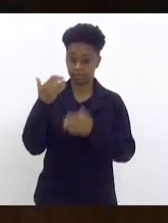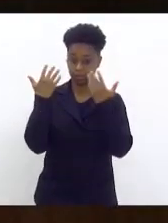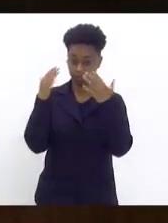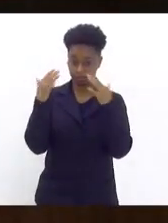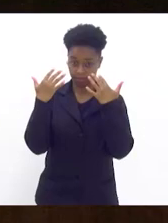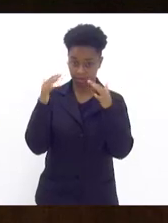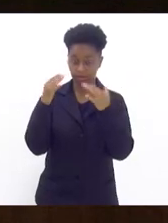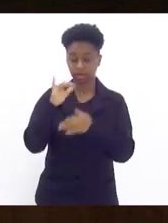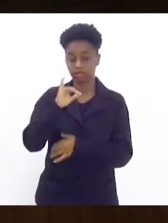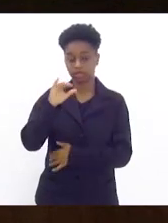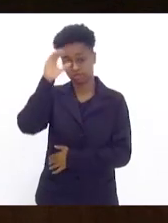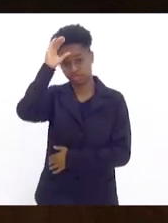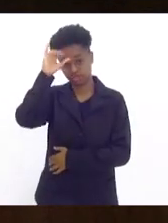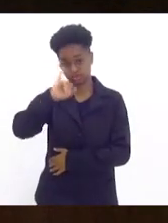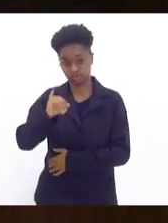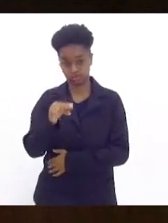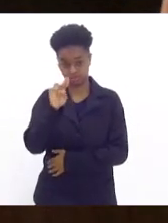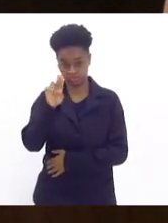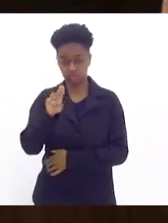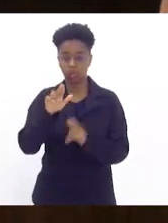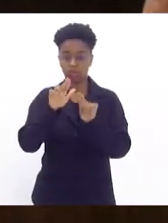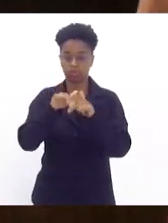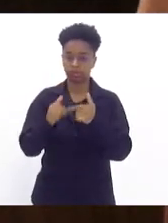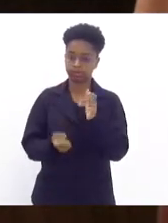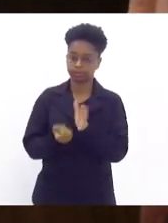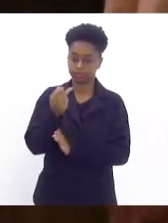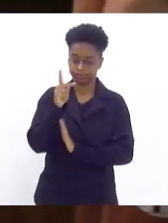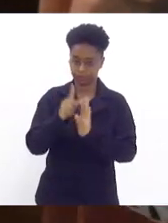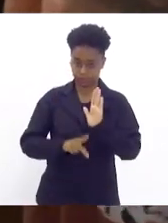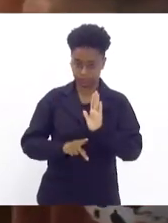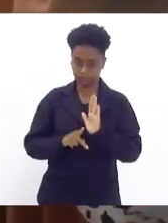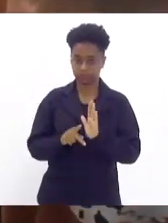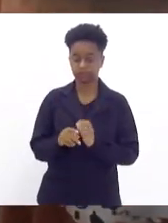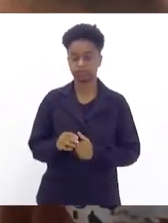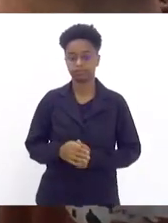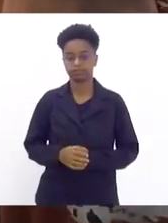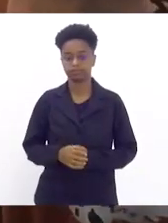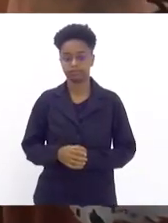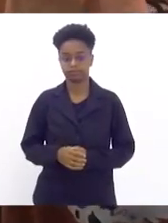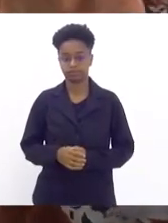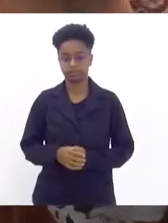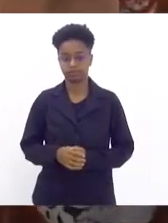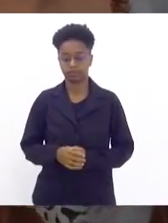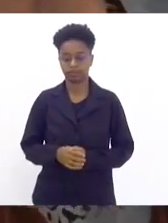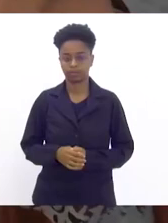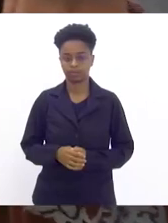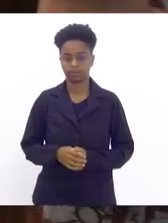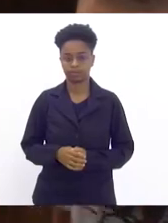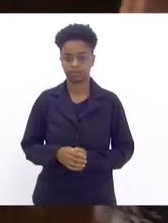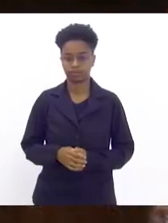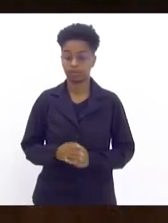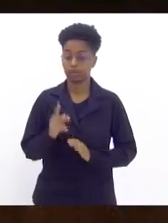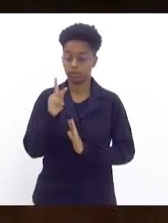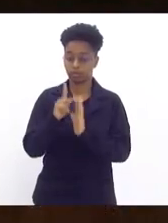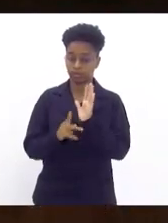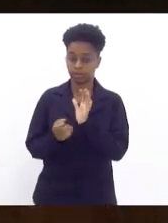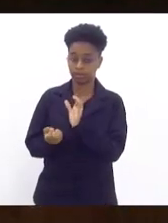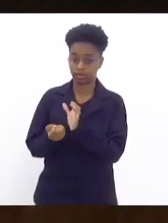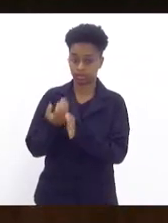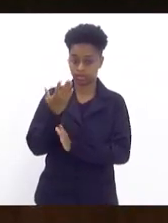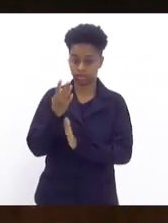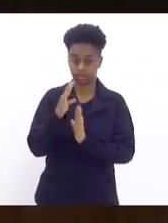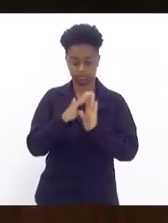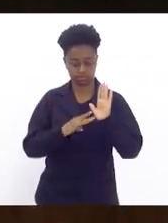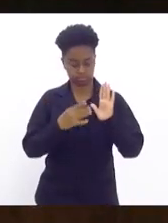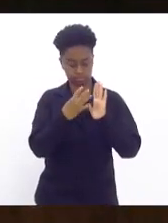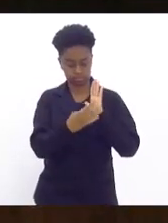a tia Ju por esse projeto é um projeto que trata cria o dia né inclui no